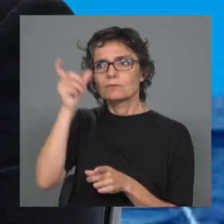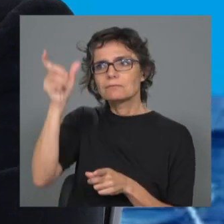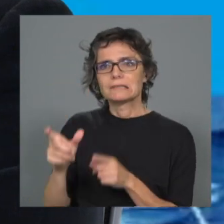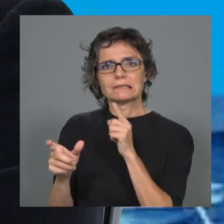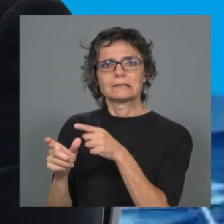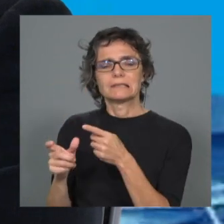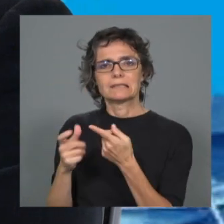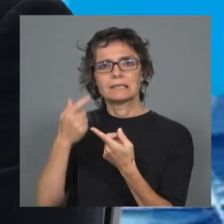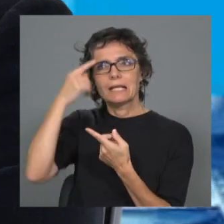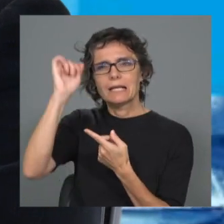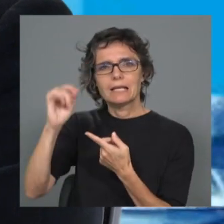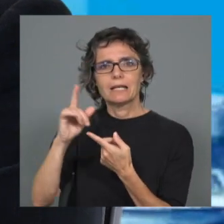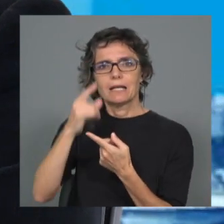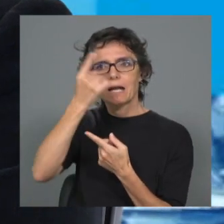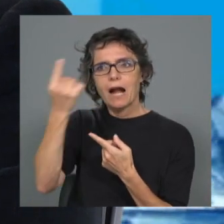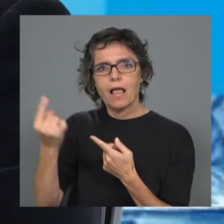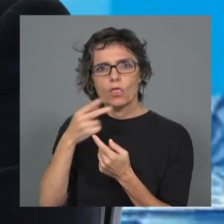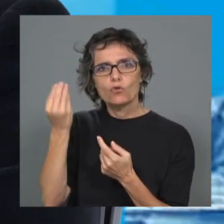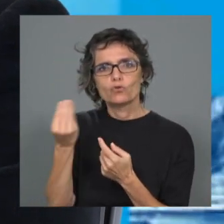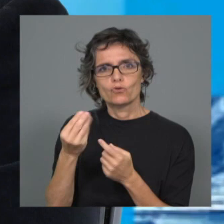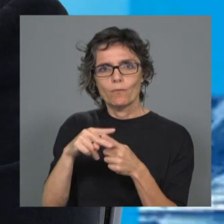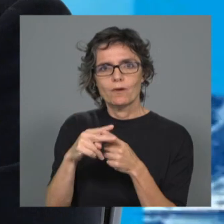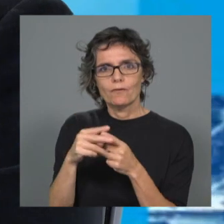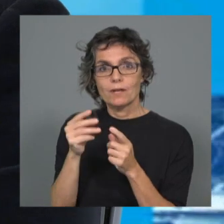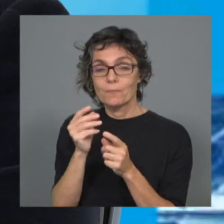cada jovem, efetivamente, com as ferramentas certas,